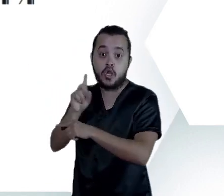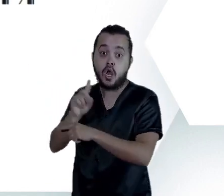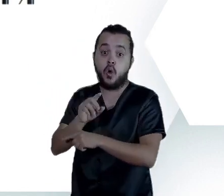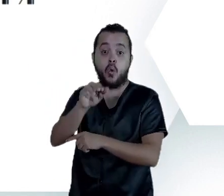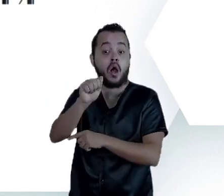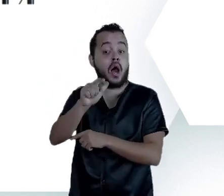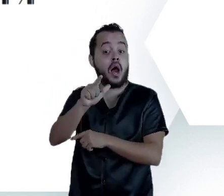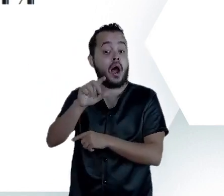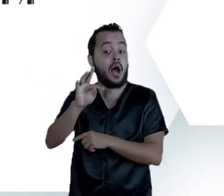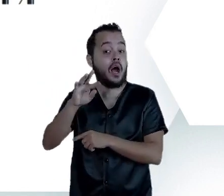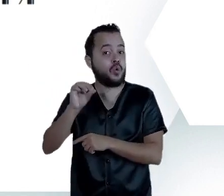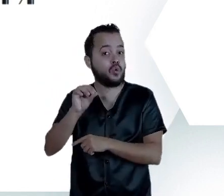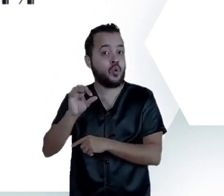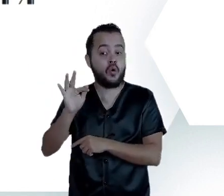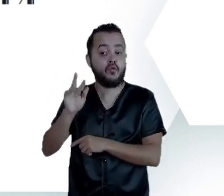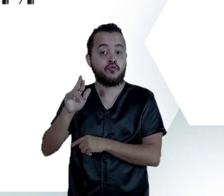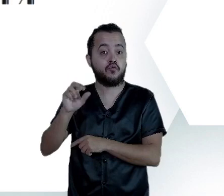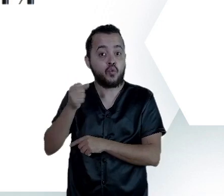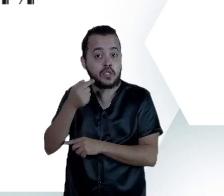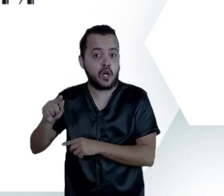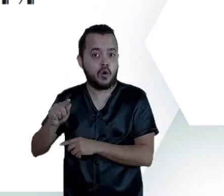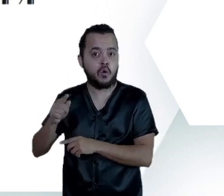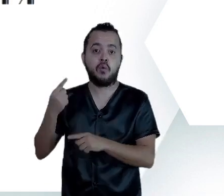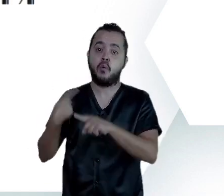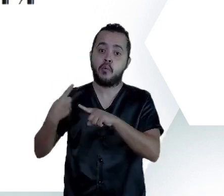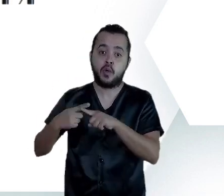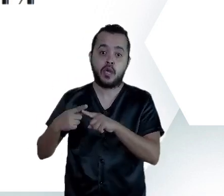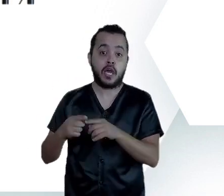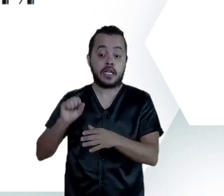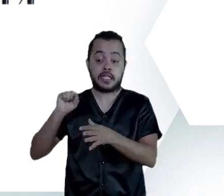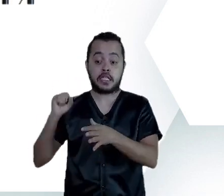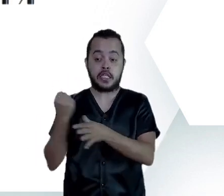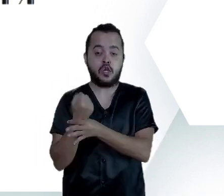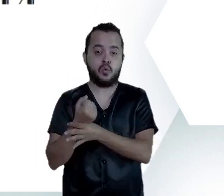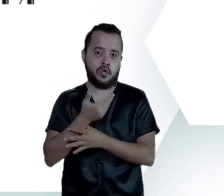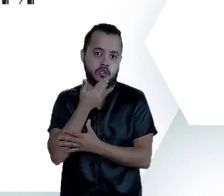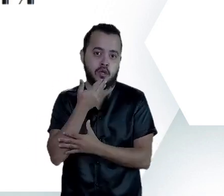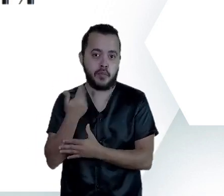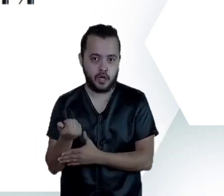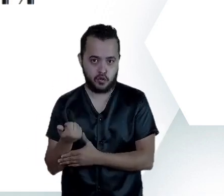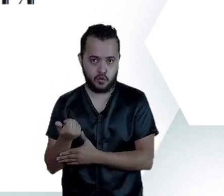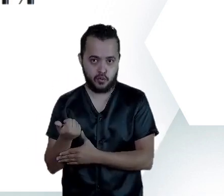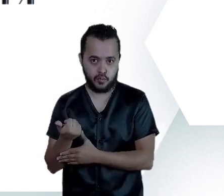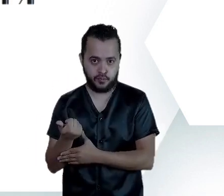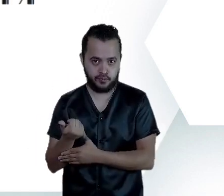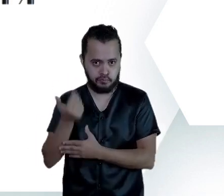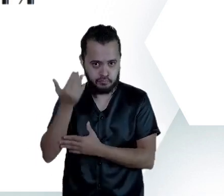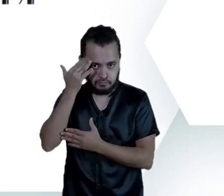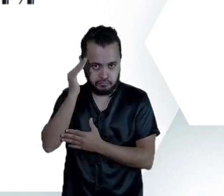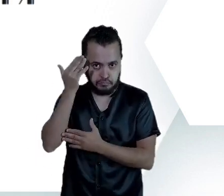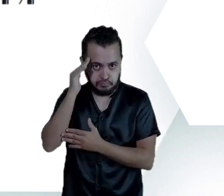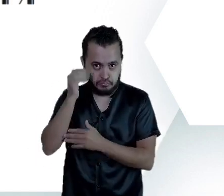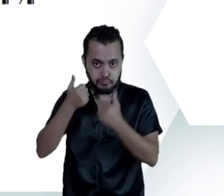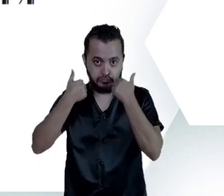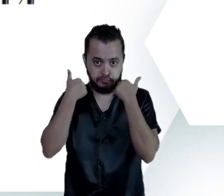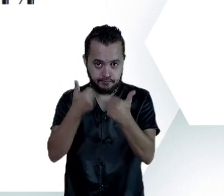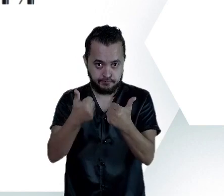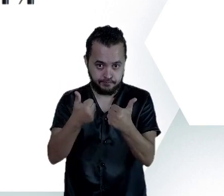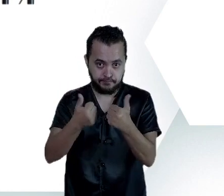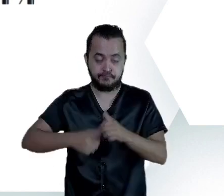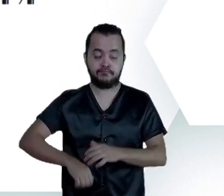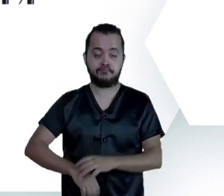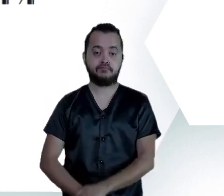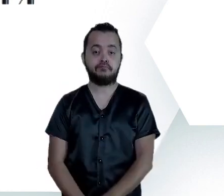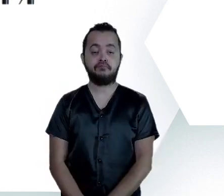tem um poder maior, né, de isolar aquela corrente do que essa fita comum,